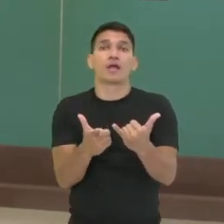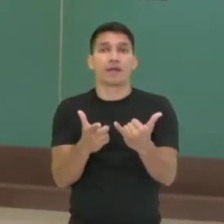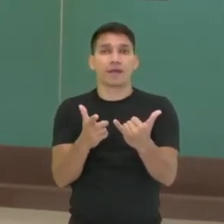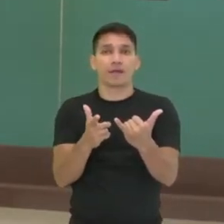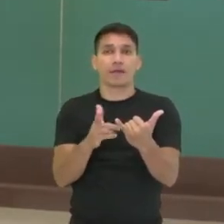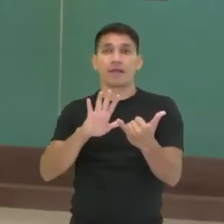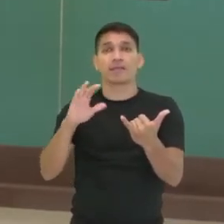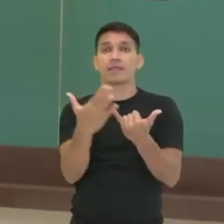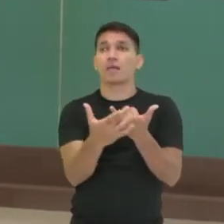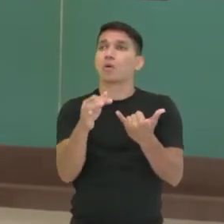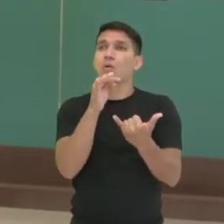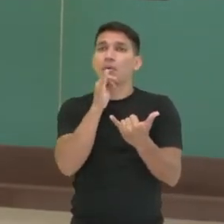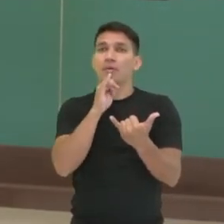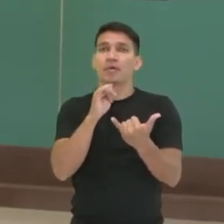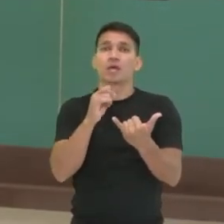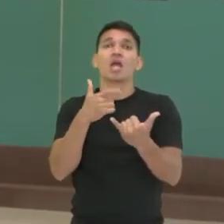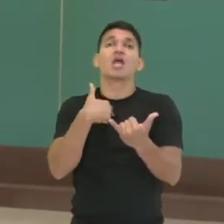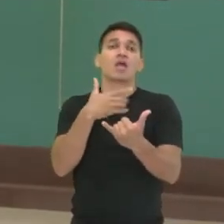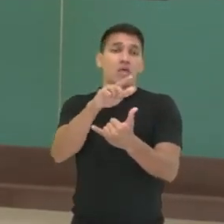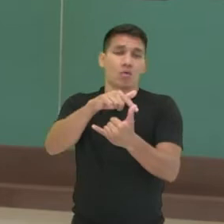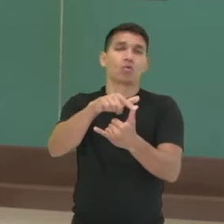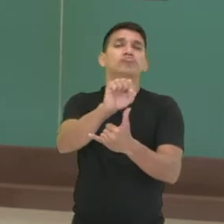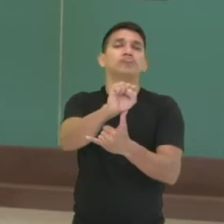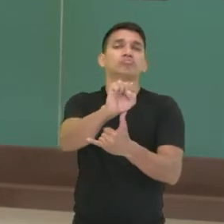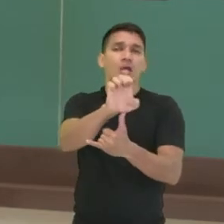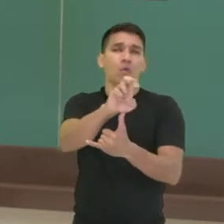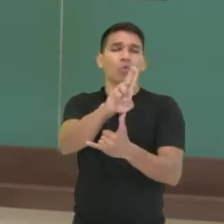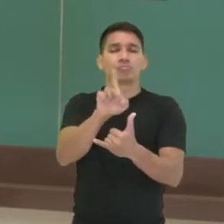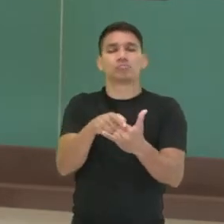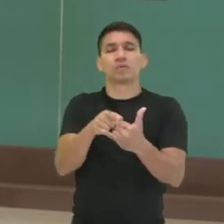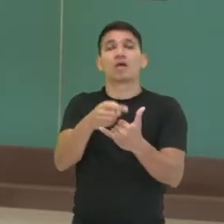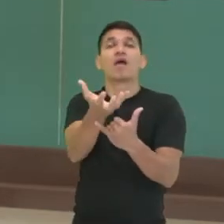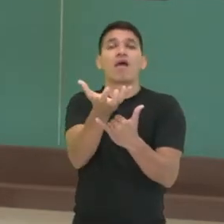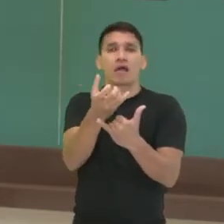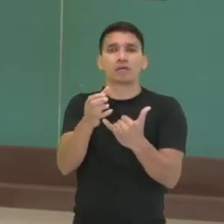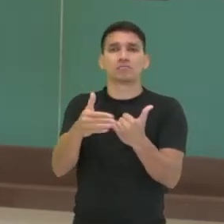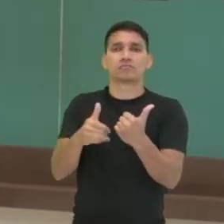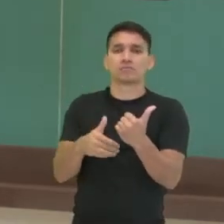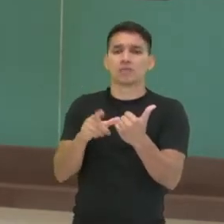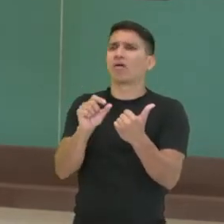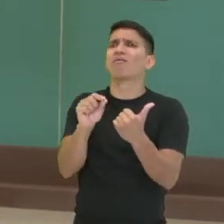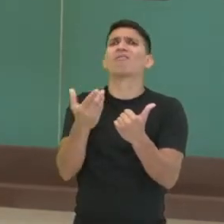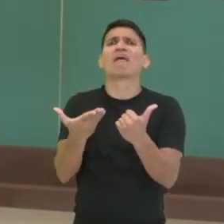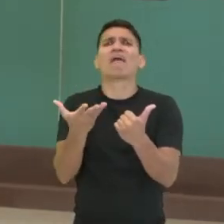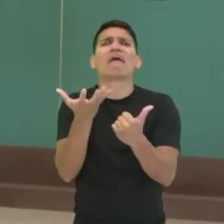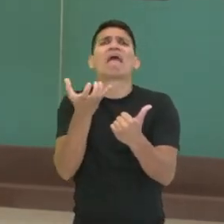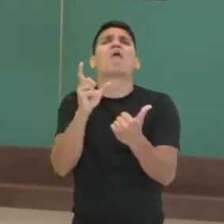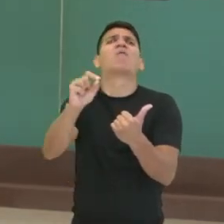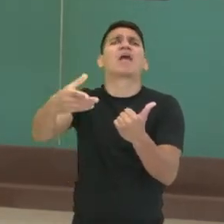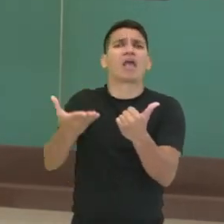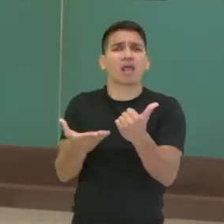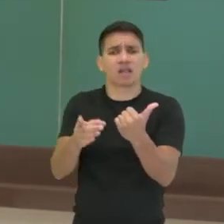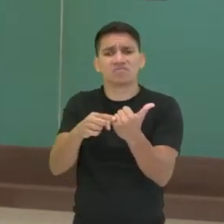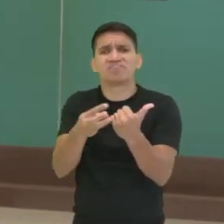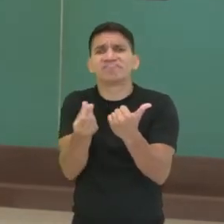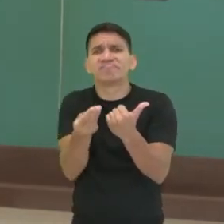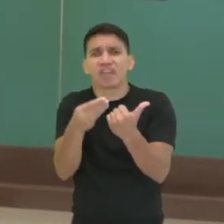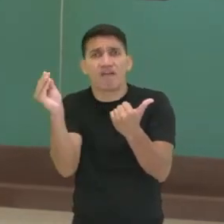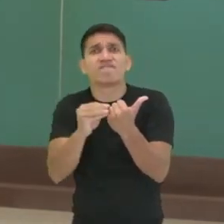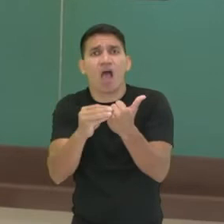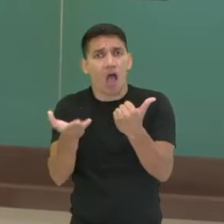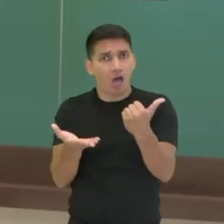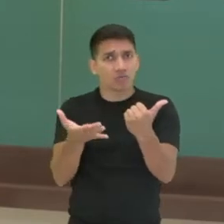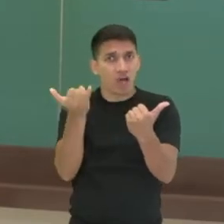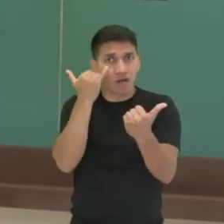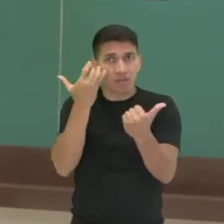termo, se tiver simplesmente eu quero, tem sentido? Não, pois quem quer, quer algo. Então, quando